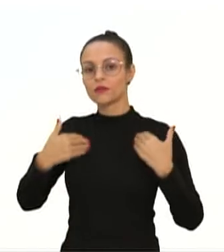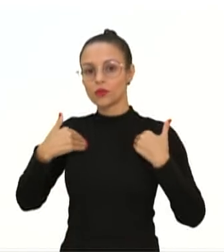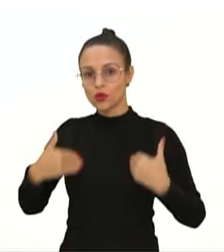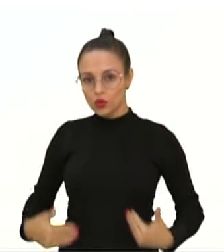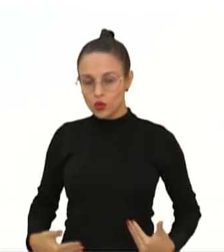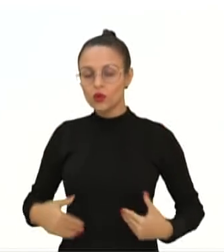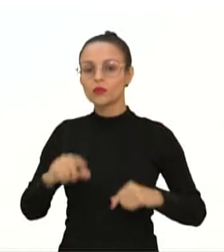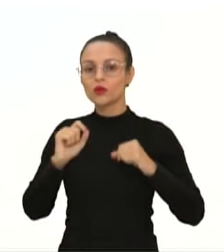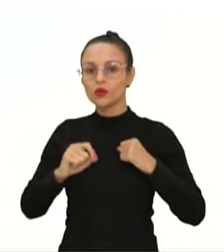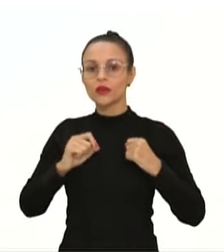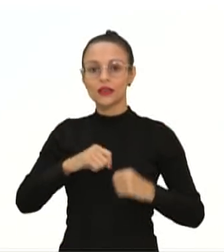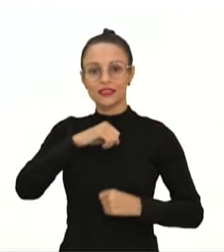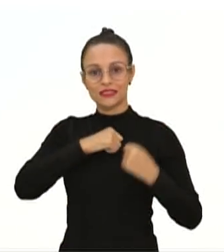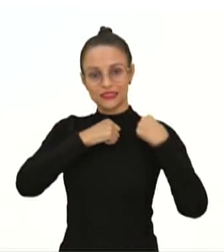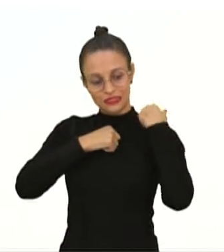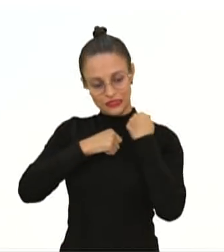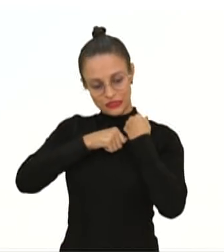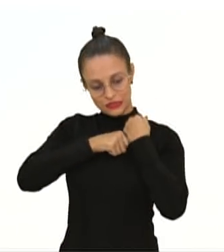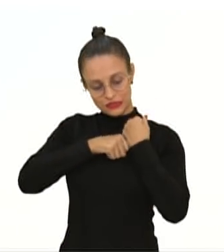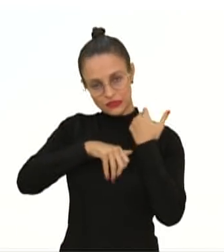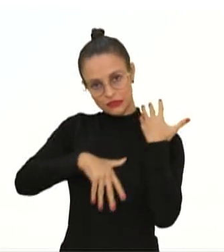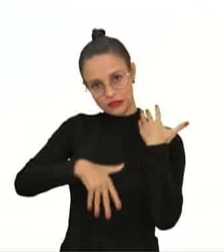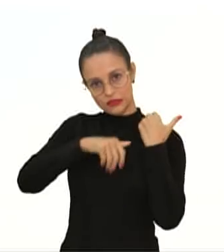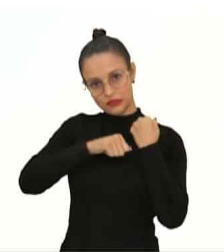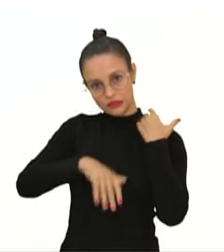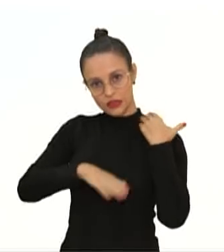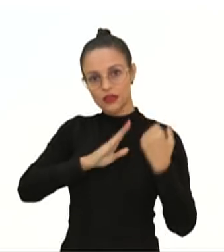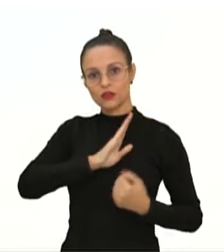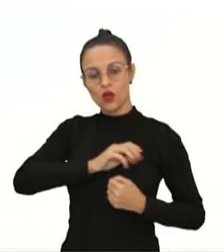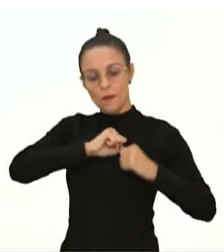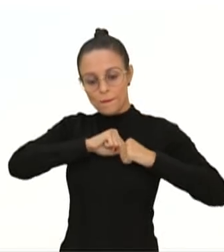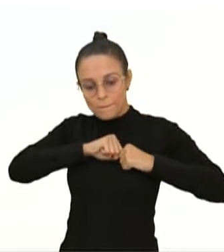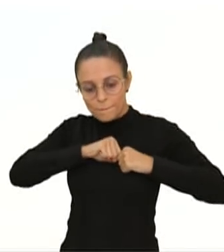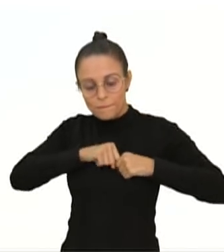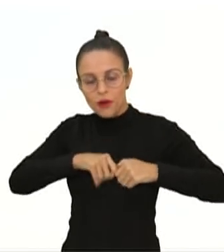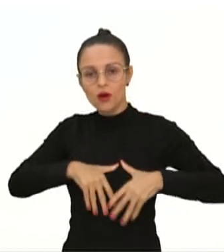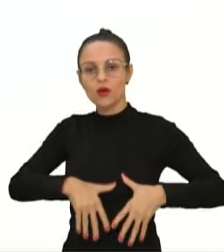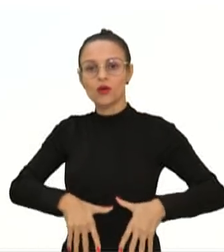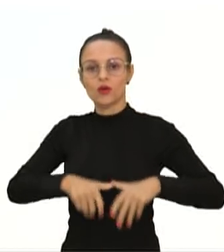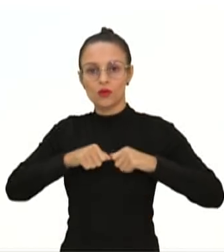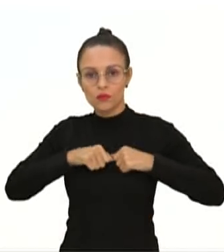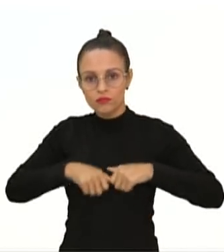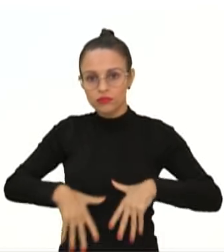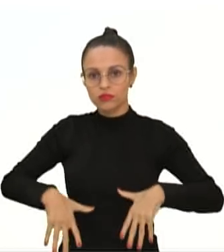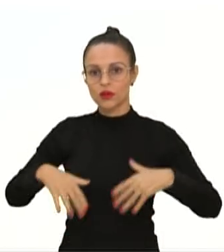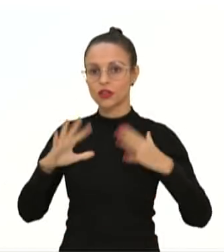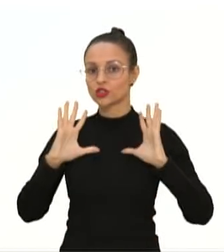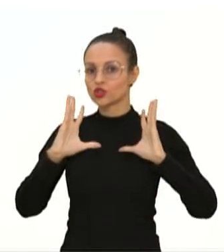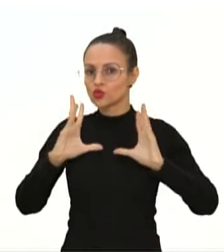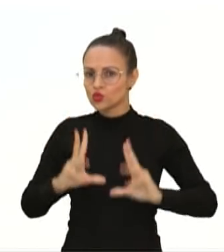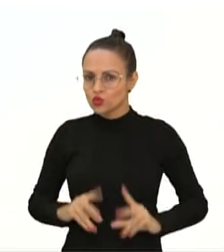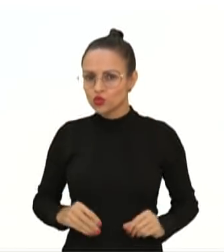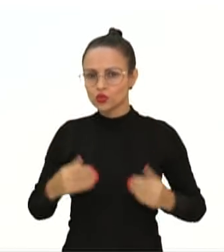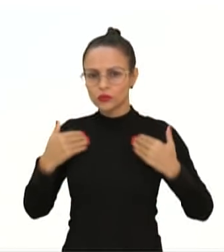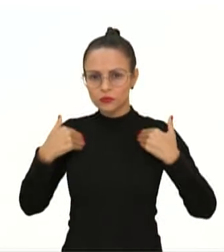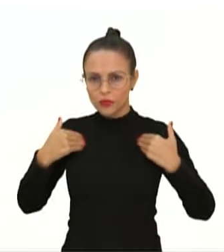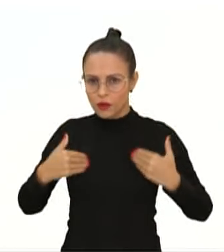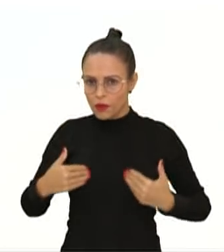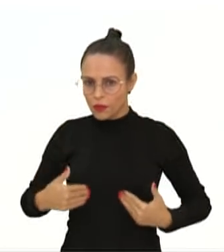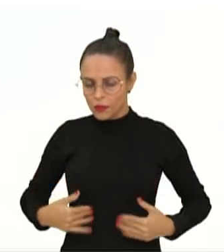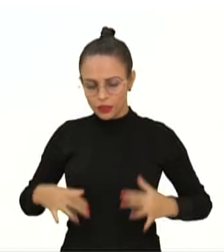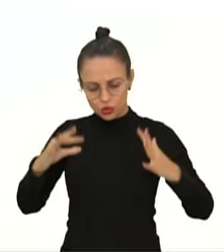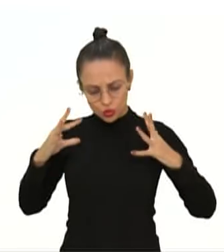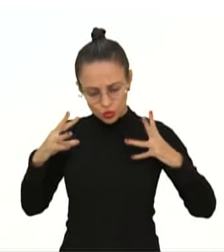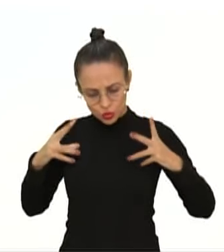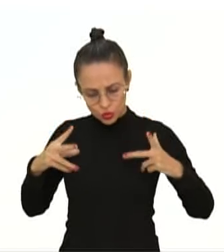elas desembocam do coração, impulsionando com força o nosso sangue para todas as partes do